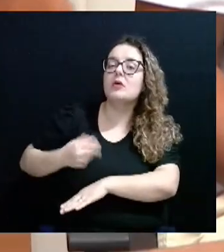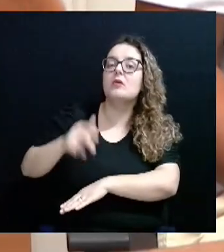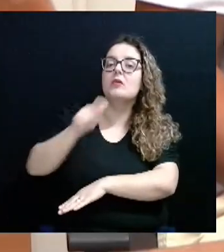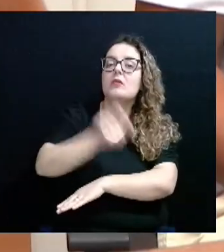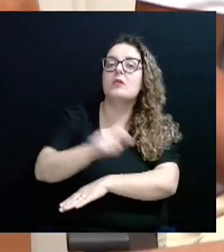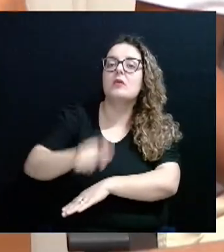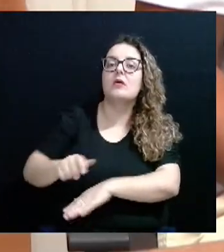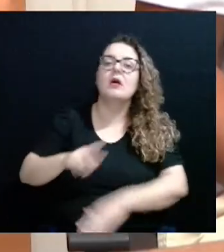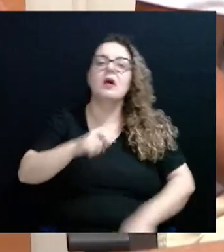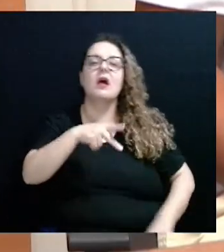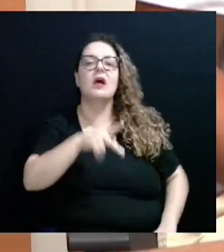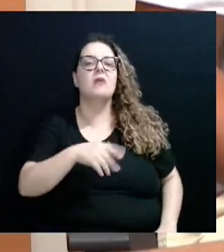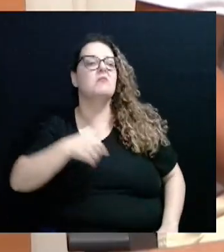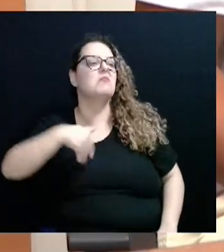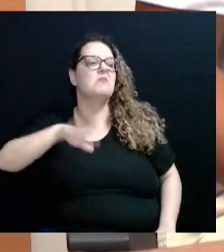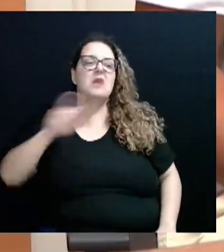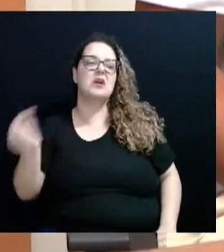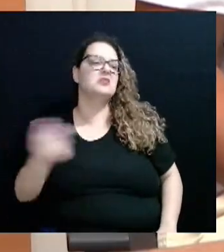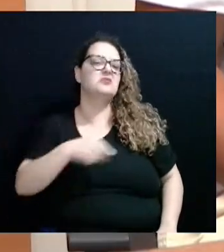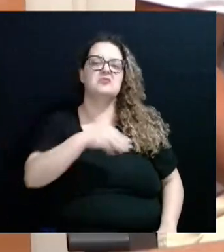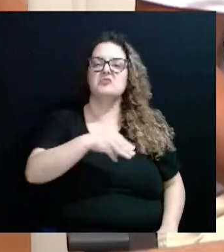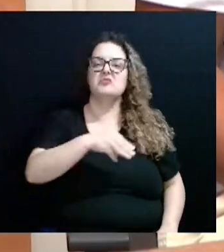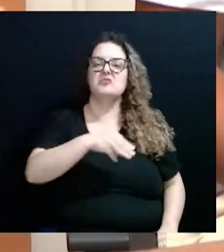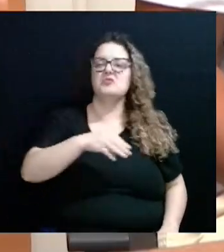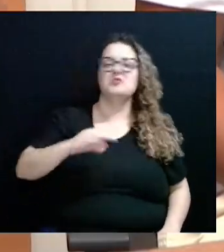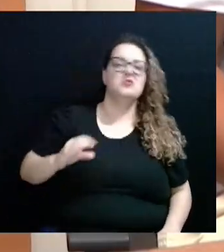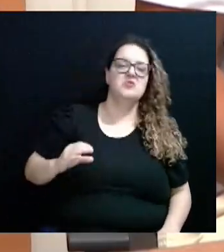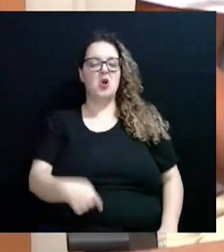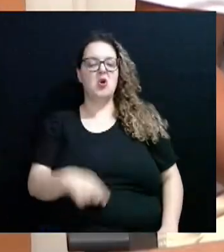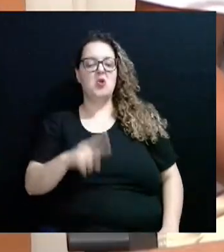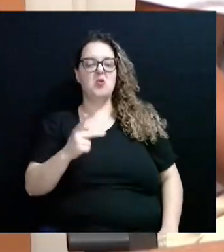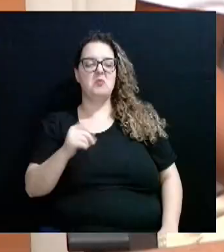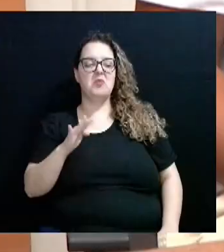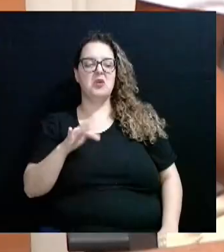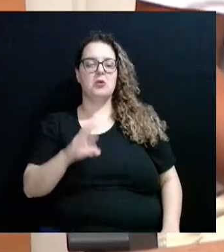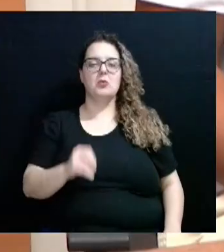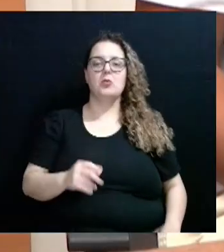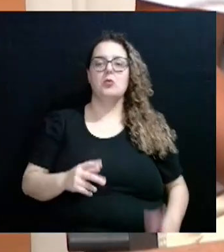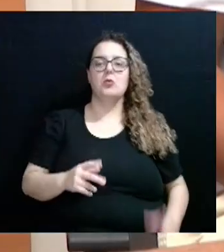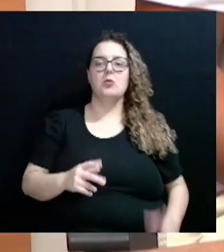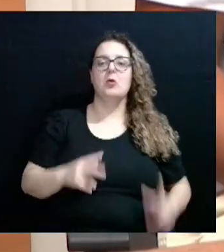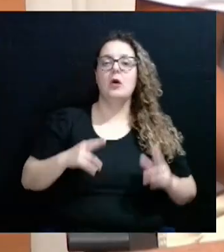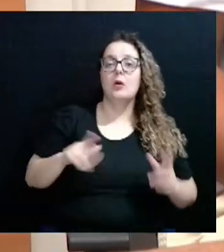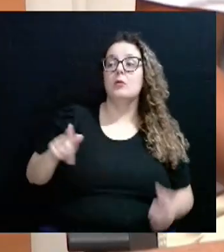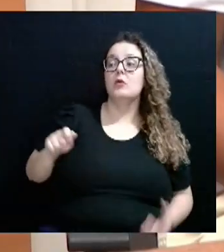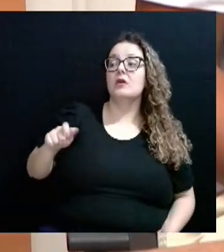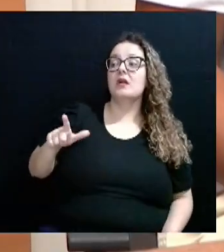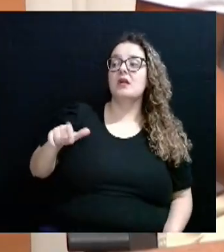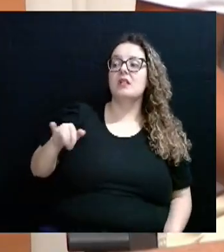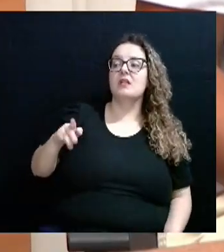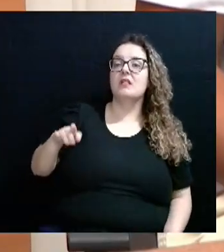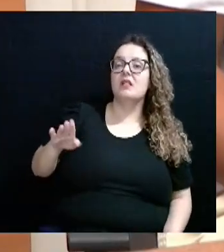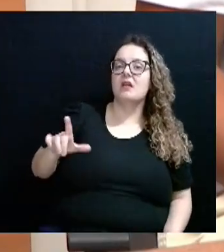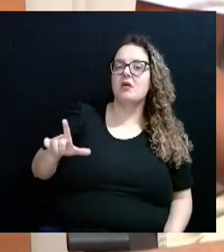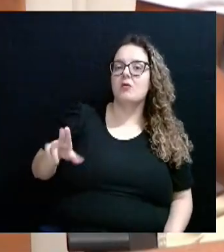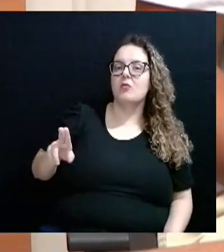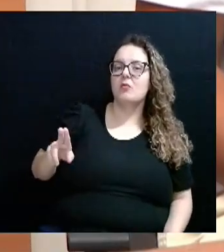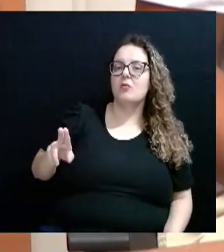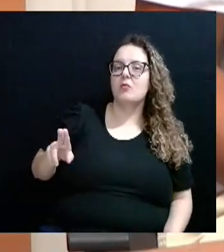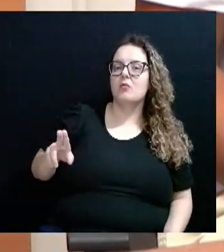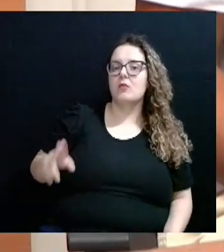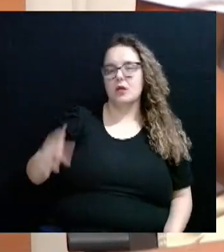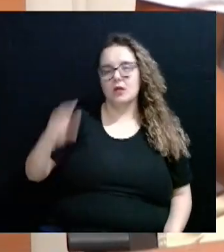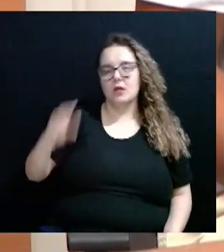mais que os MC umbigo. O rap é tipo o Galileu e a sua teoria. Provou que